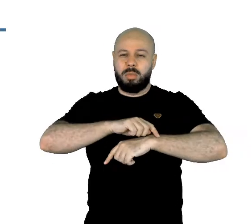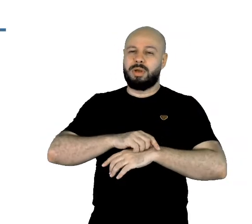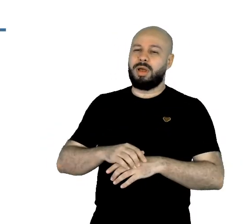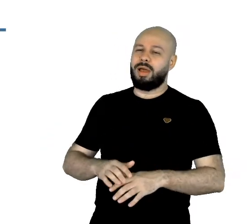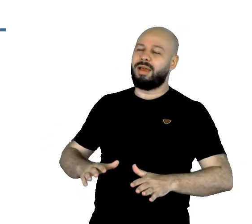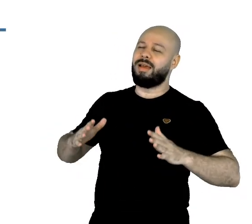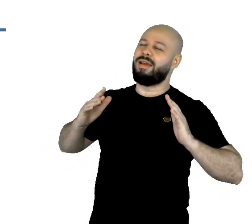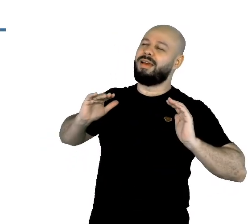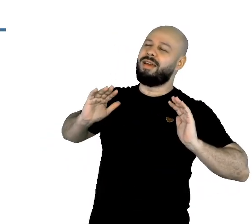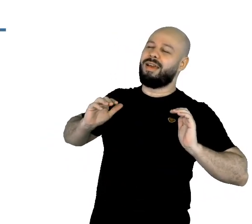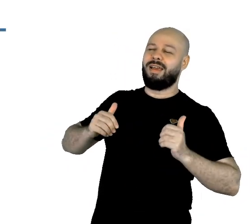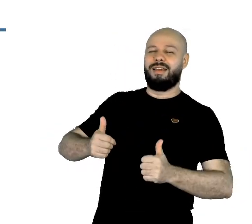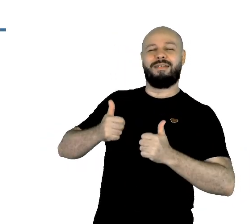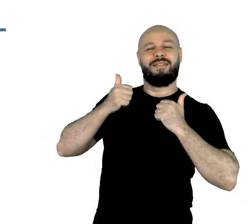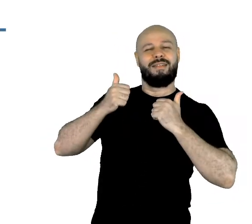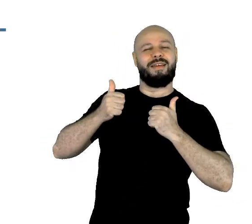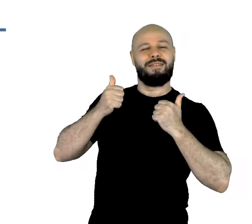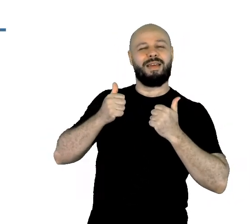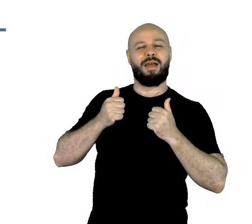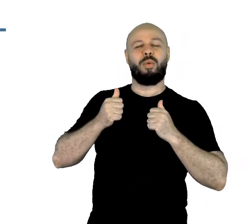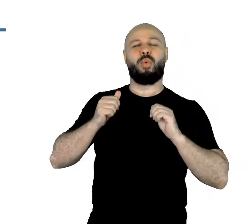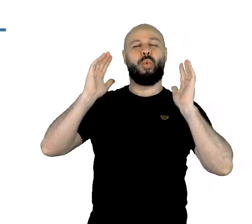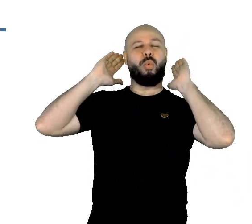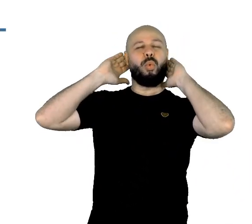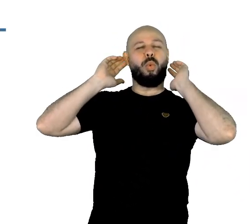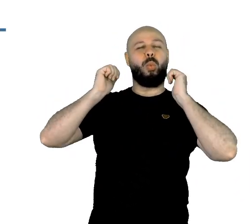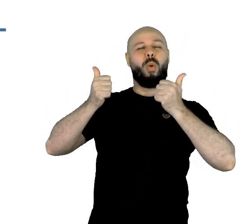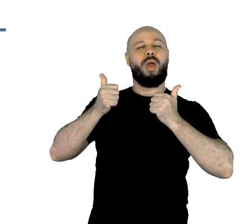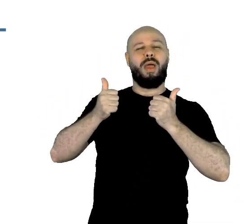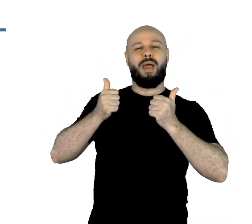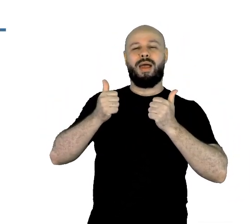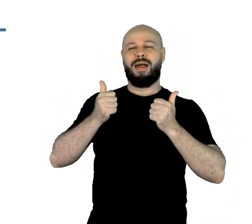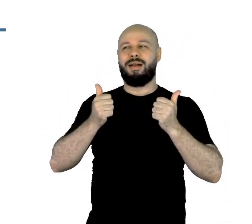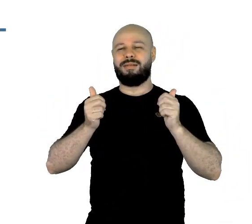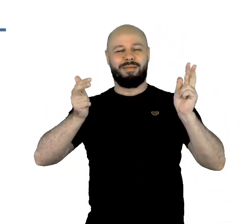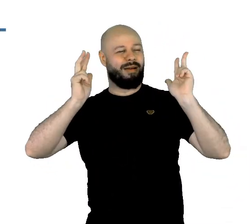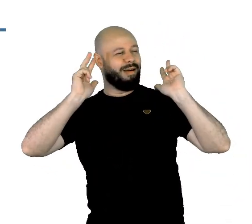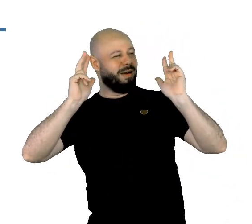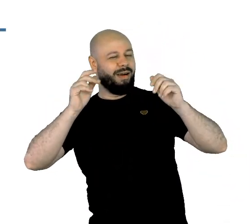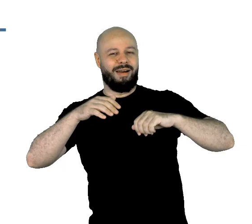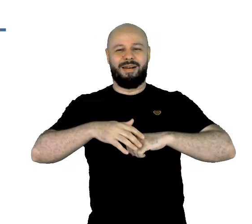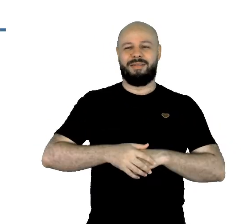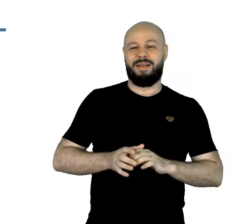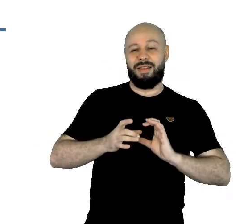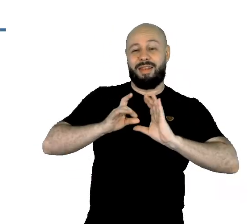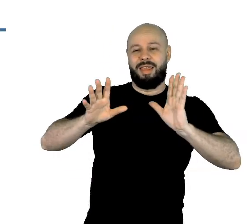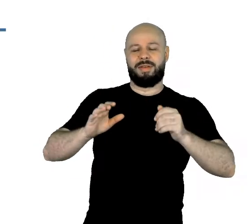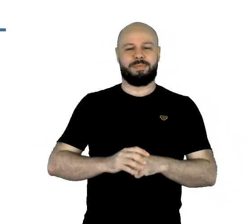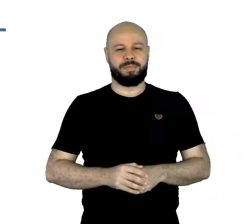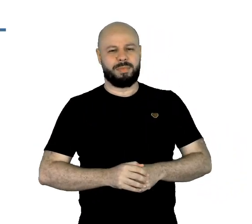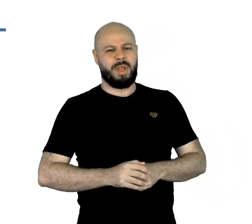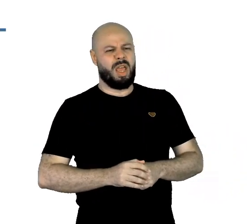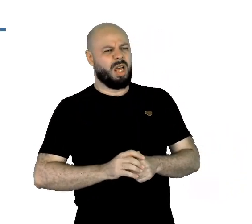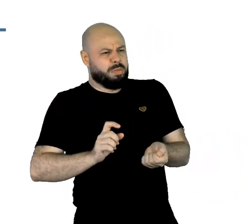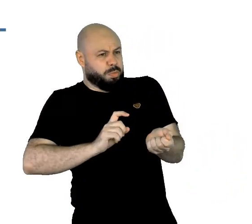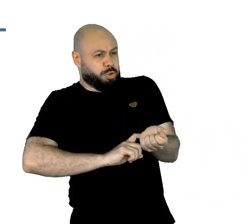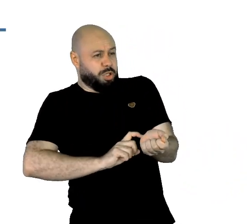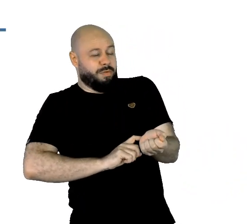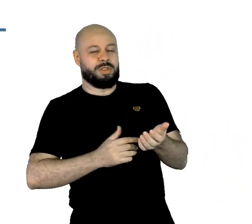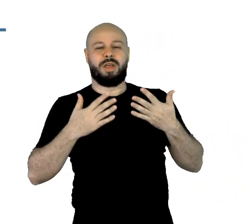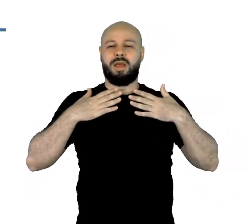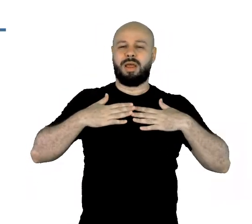Descansada, relaxada, repousada, descontraída. E nervosa,